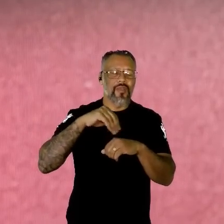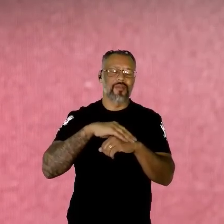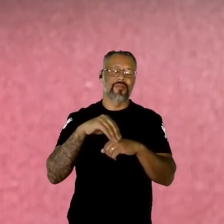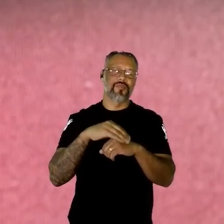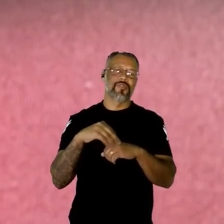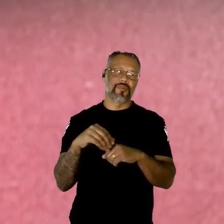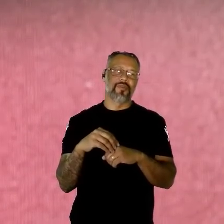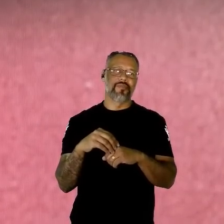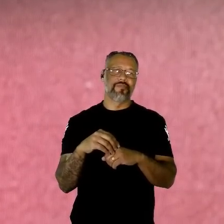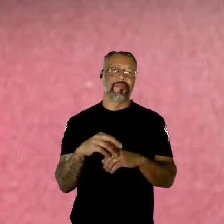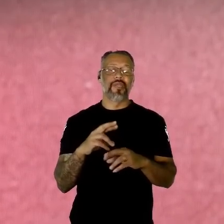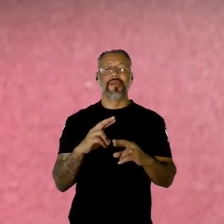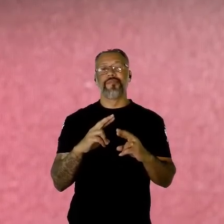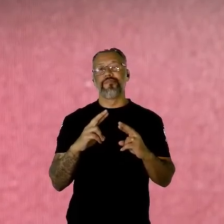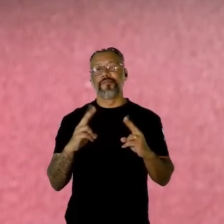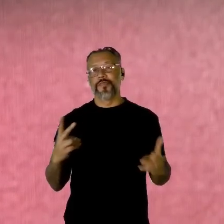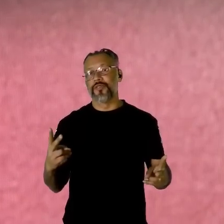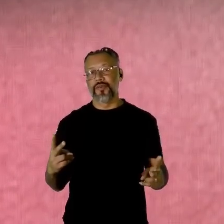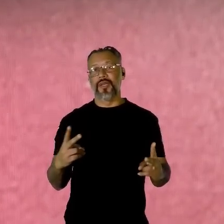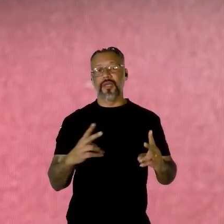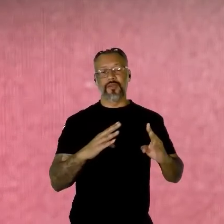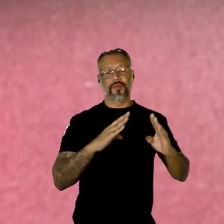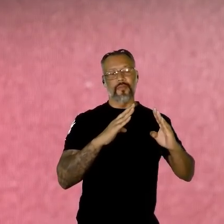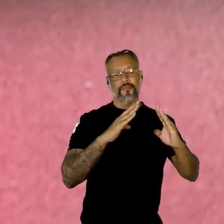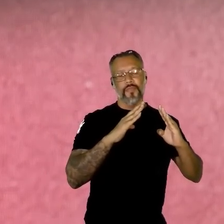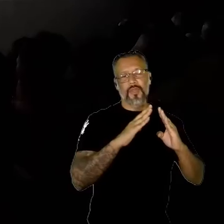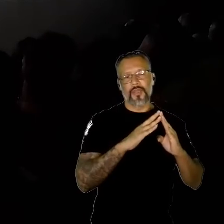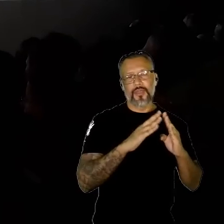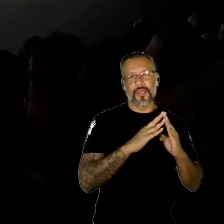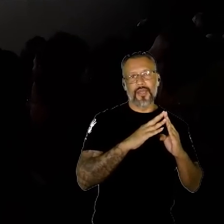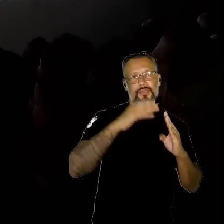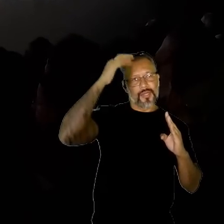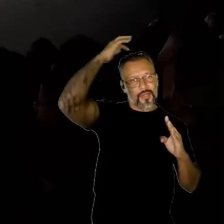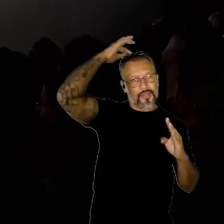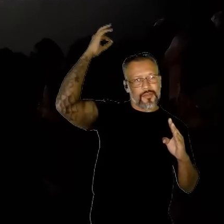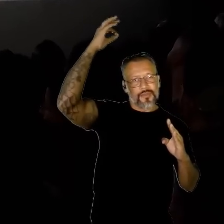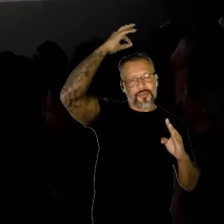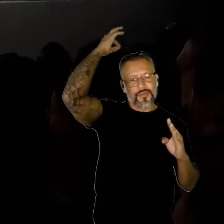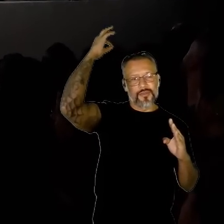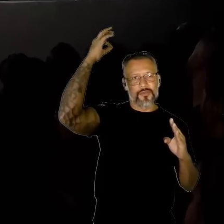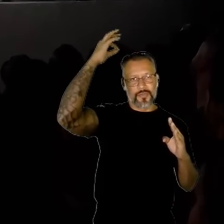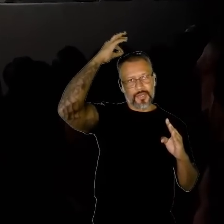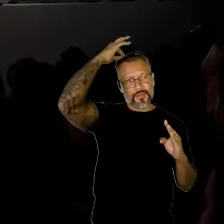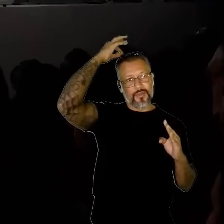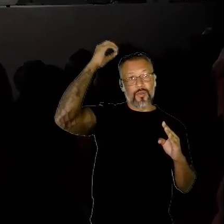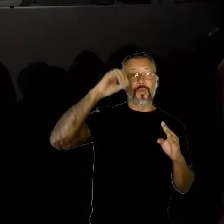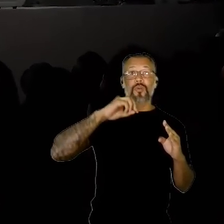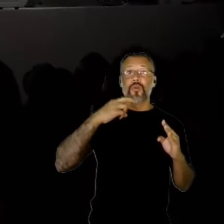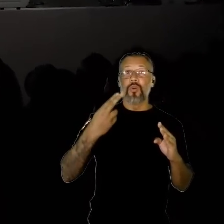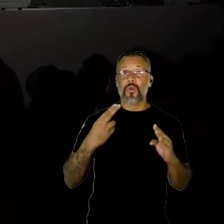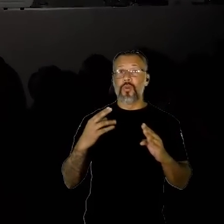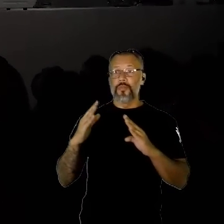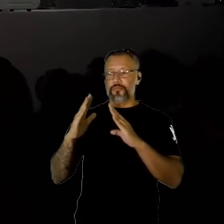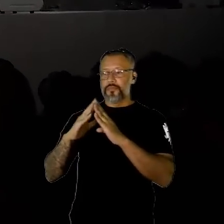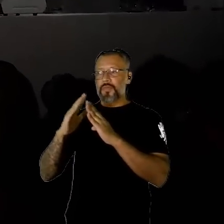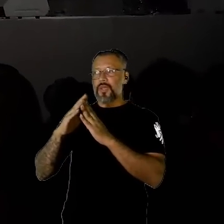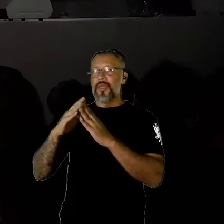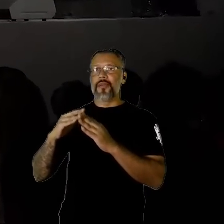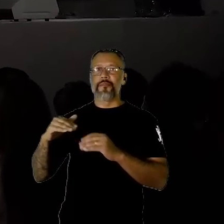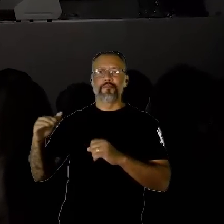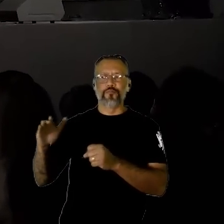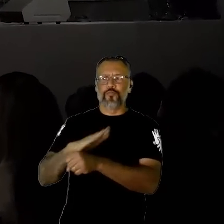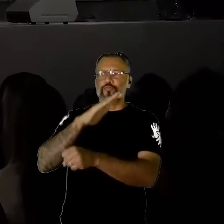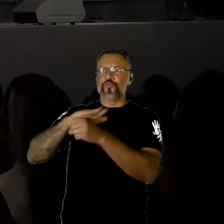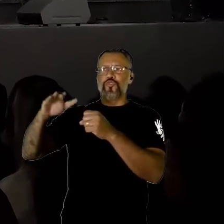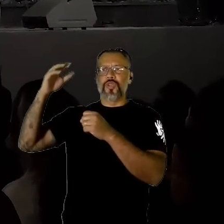Santo e ser cheio do Espírito Santo entre Ser Crente e ser um crente cheio entre ser templo e